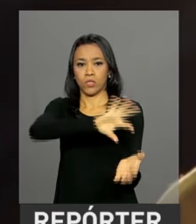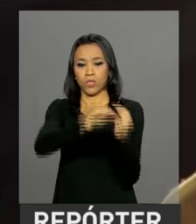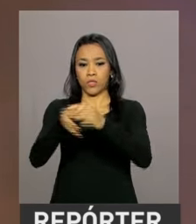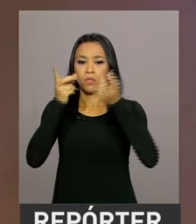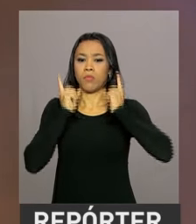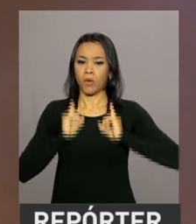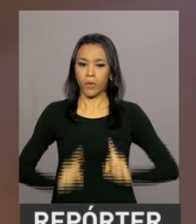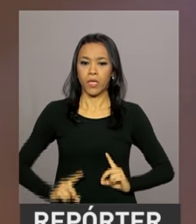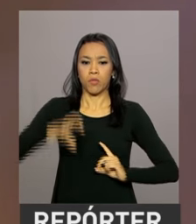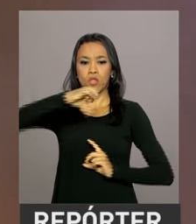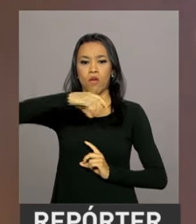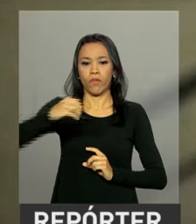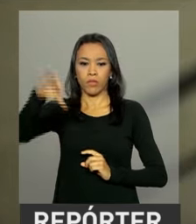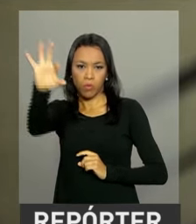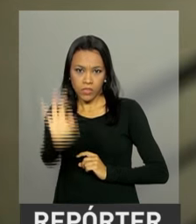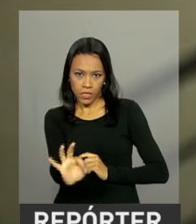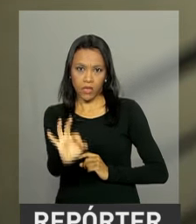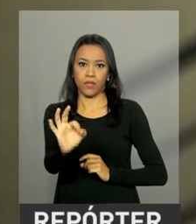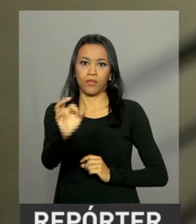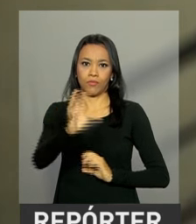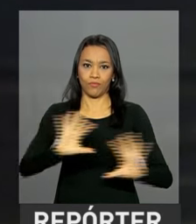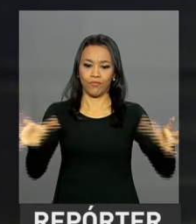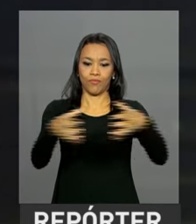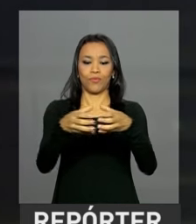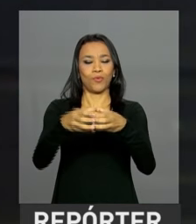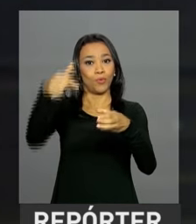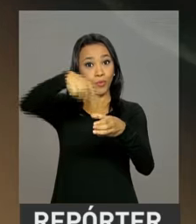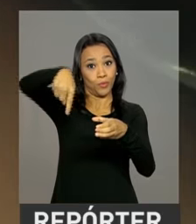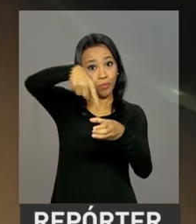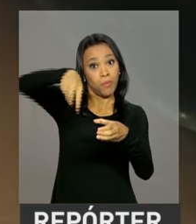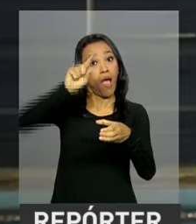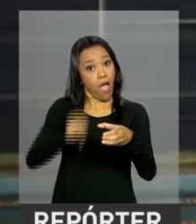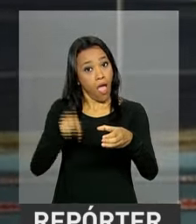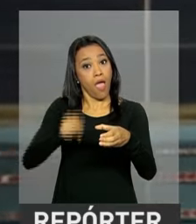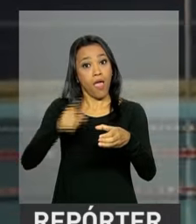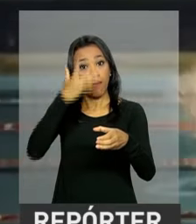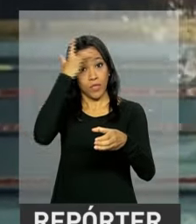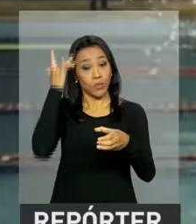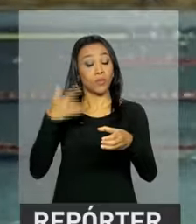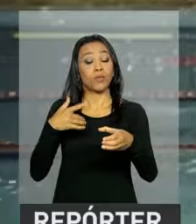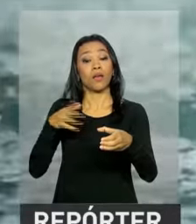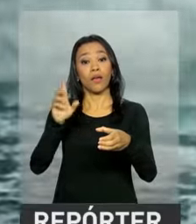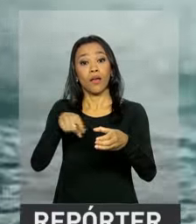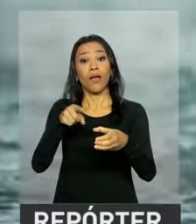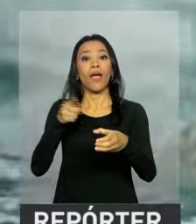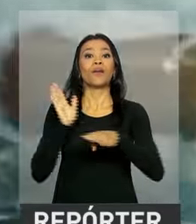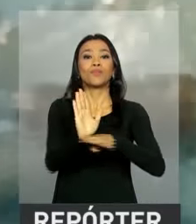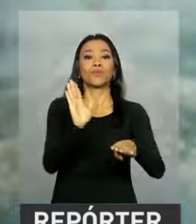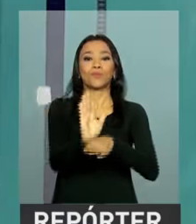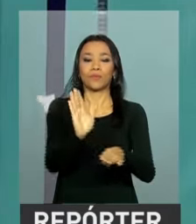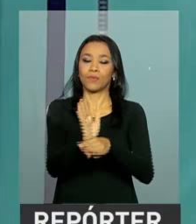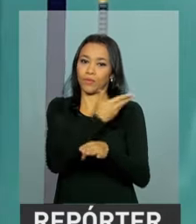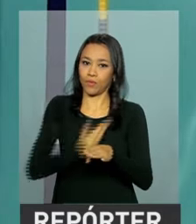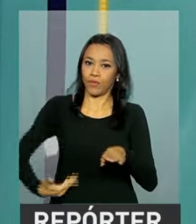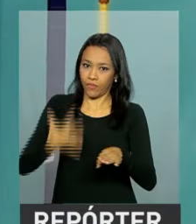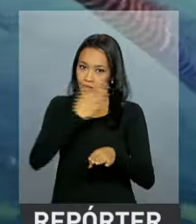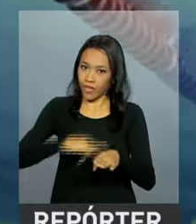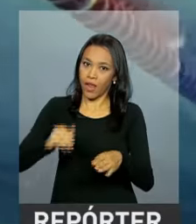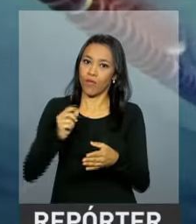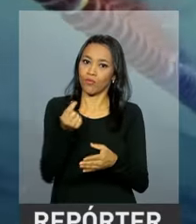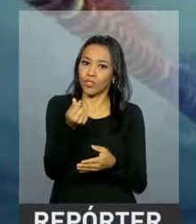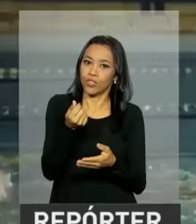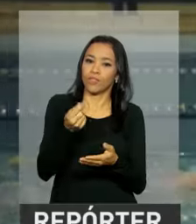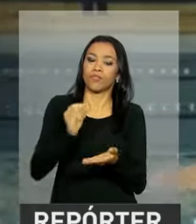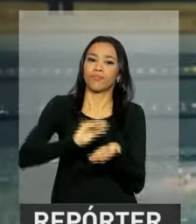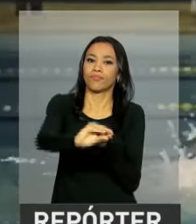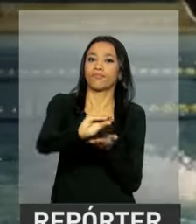Esporte. 90% da nossa delegação nos Jogos são patrocinados pelo Ministério através da Bolsa Pódio, da Bolsa Atleta.